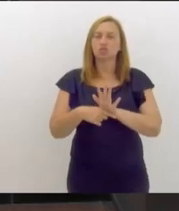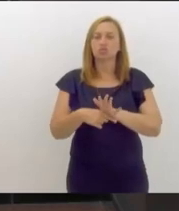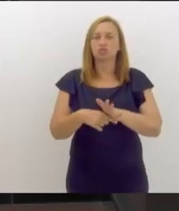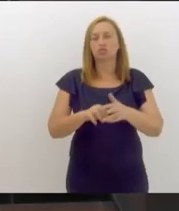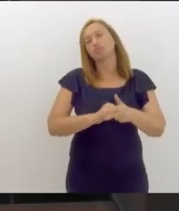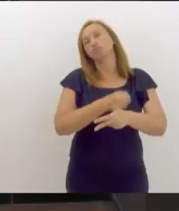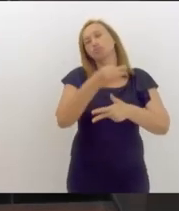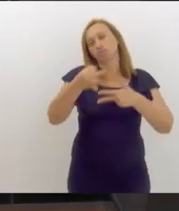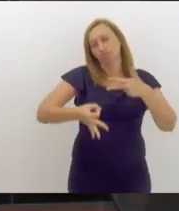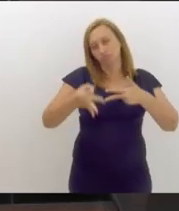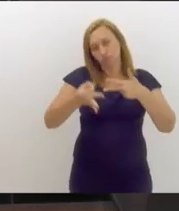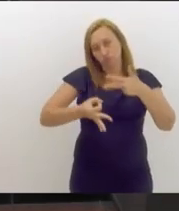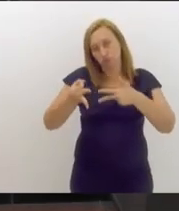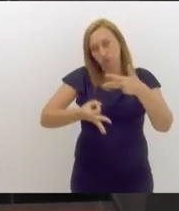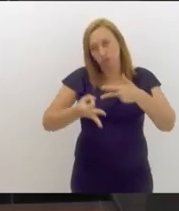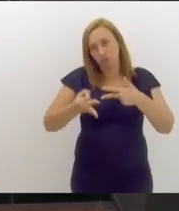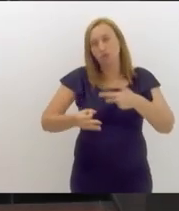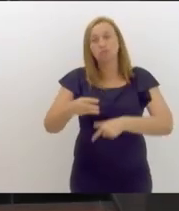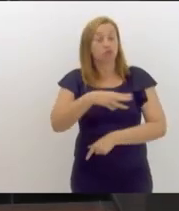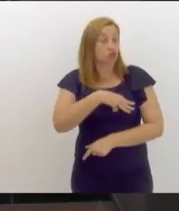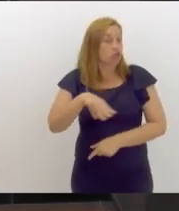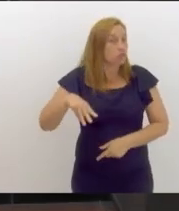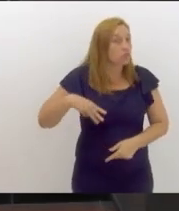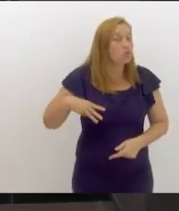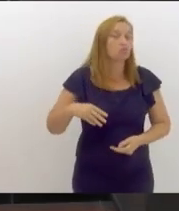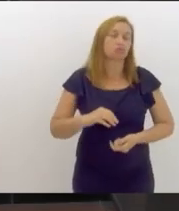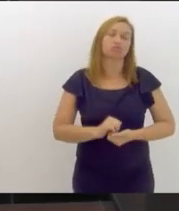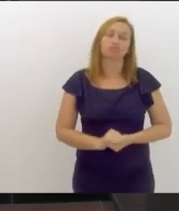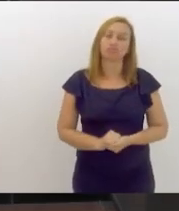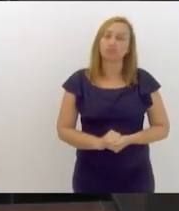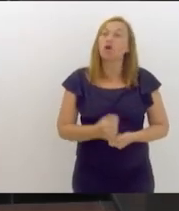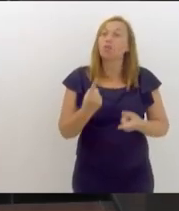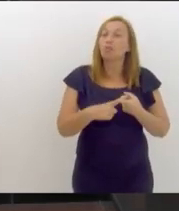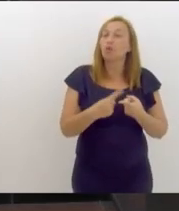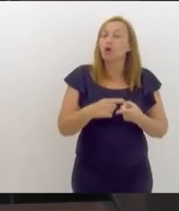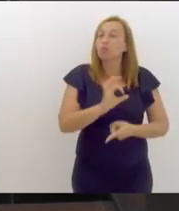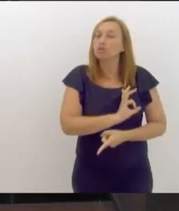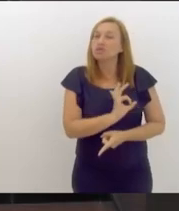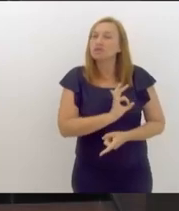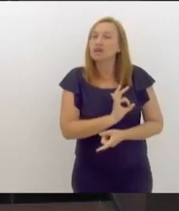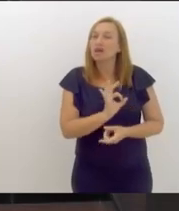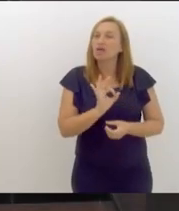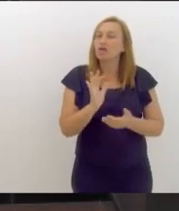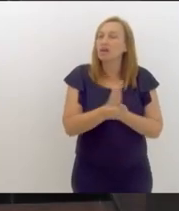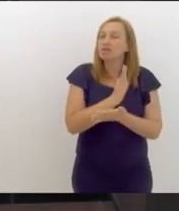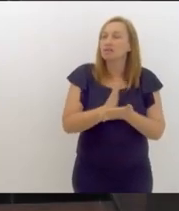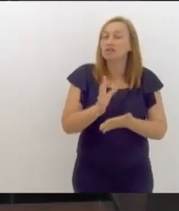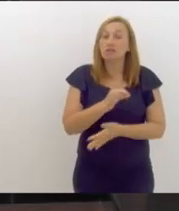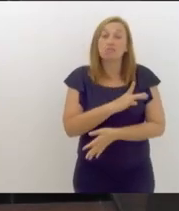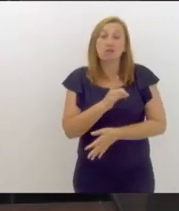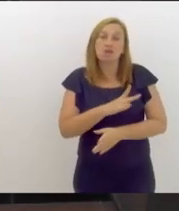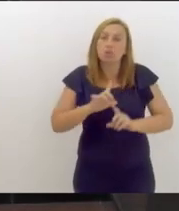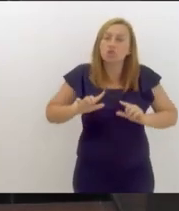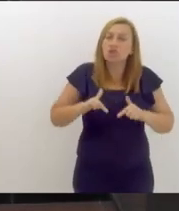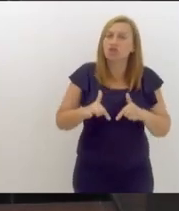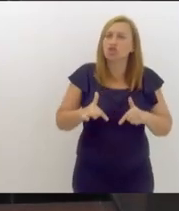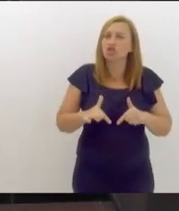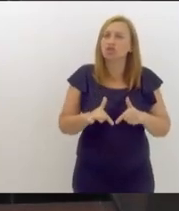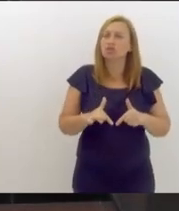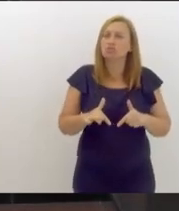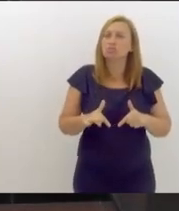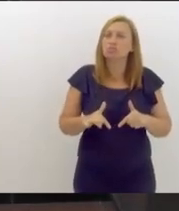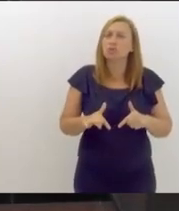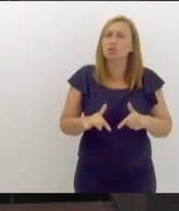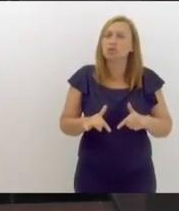Judiciário da ajuda do Ministério Público porque o policial ontem das vezes tem medo de agir tem medo de